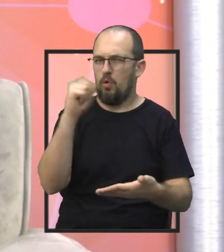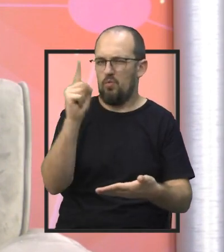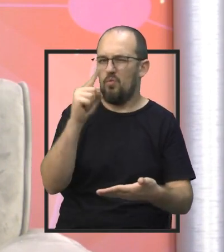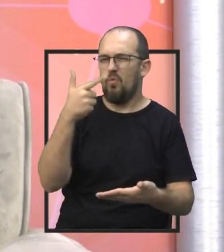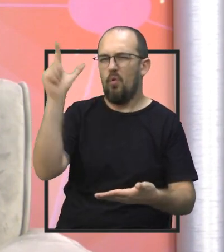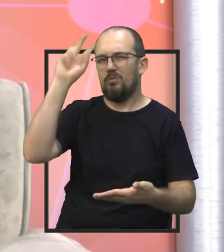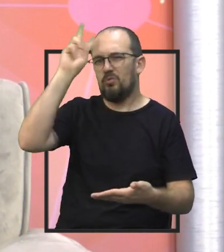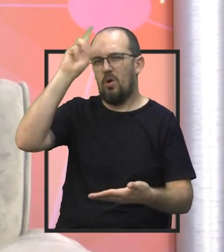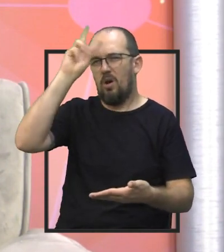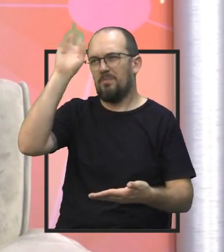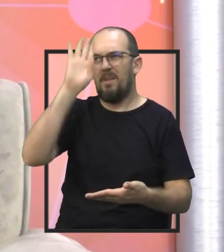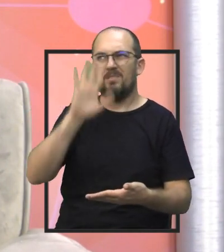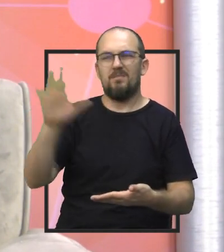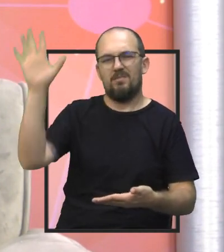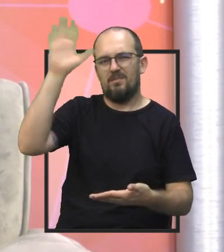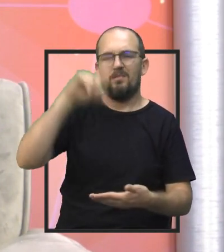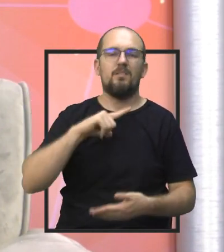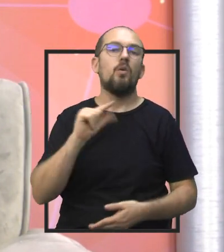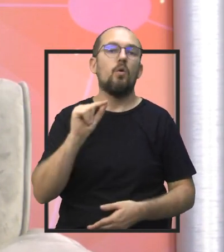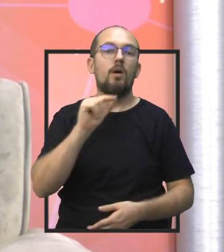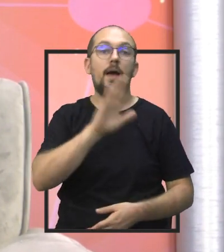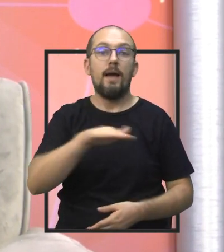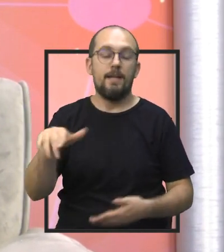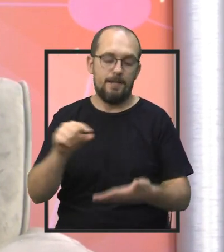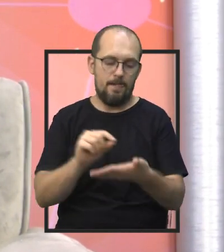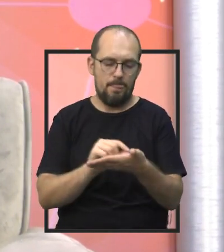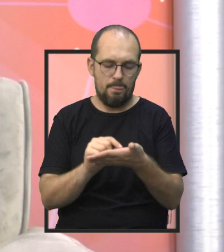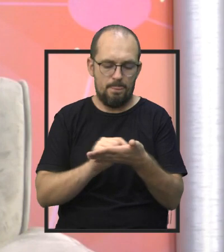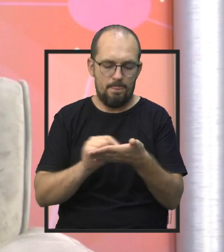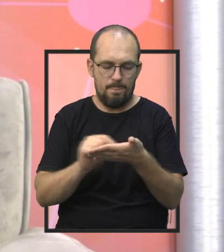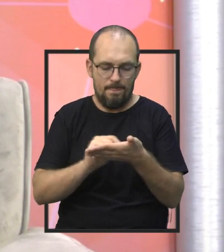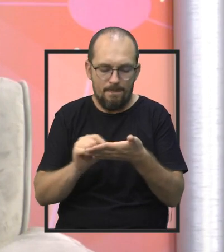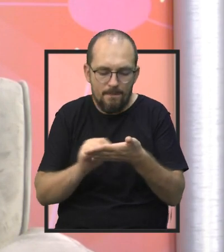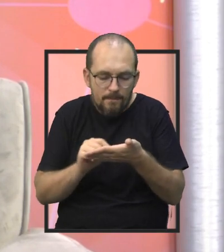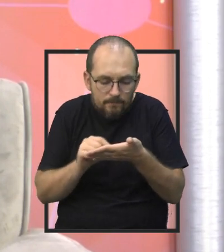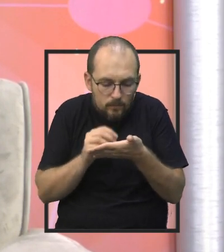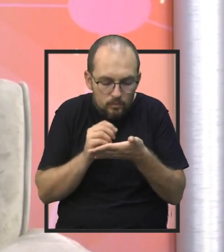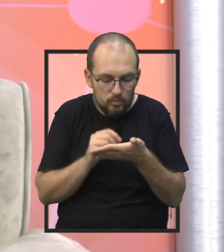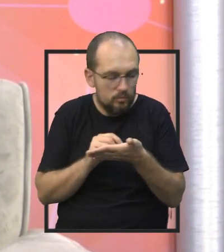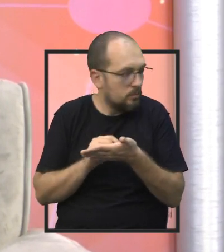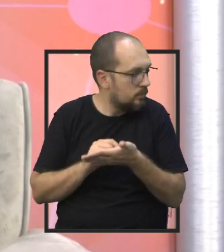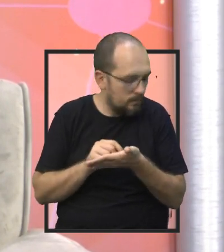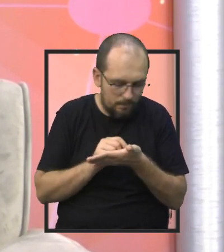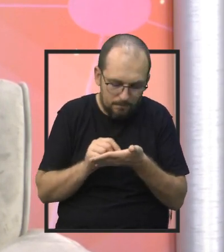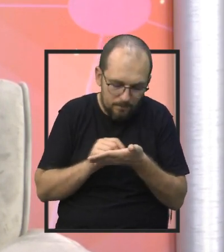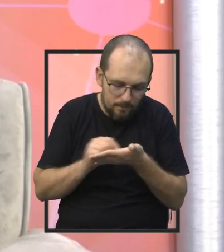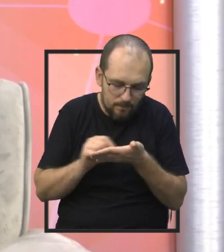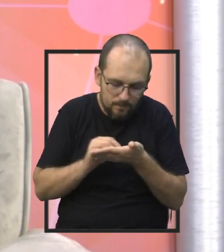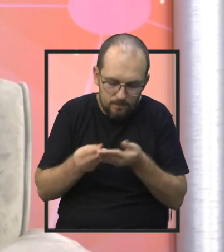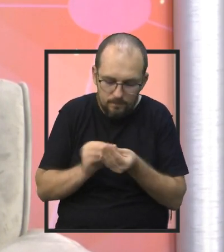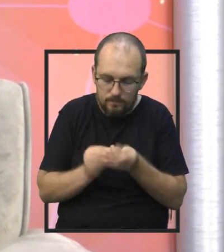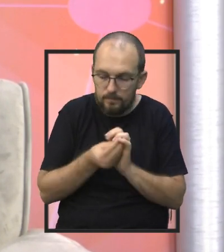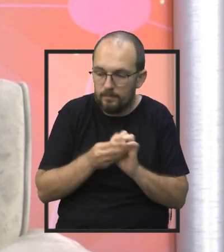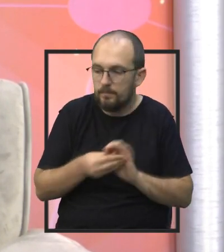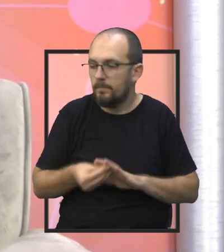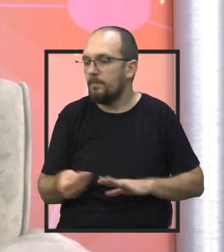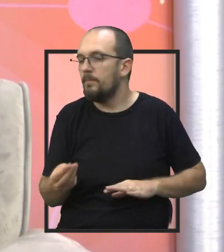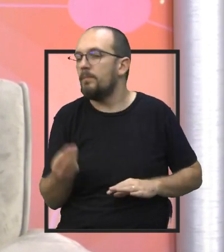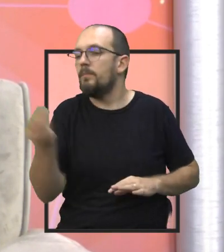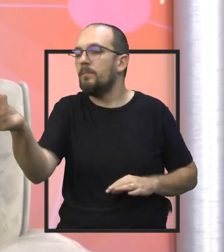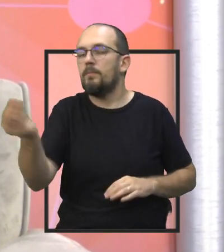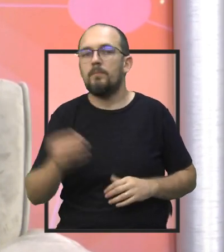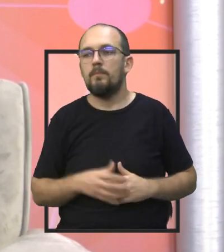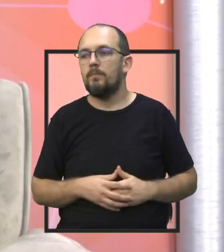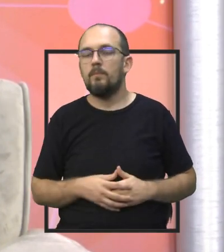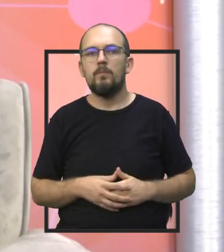mas em histórias, né, no Brasil, de que a criança escreve um bilhete e pede socorro por aquilo que está acontecendo com ela. Então,